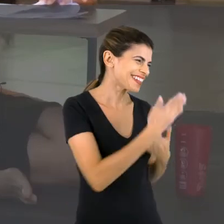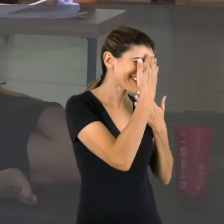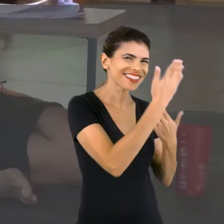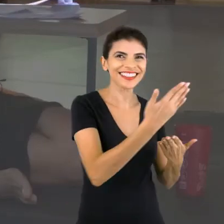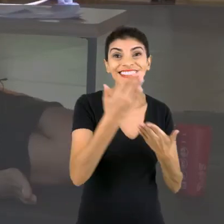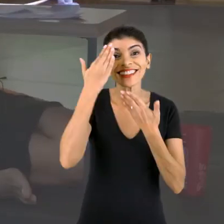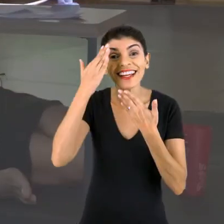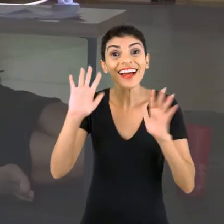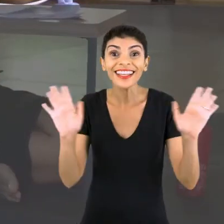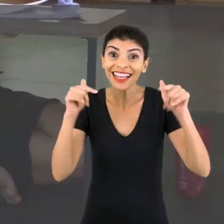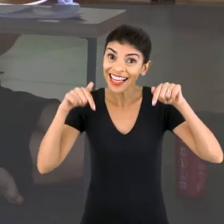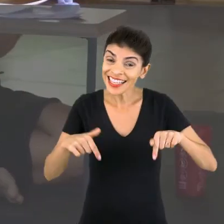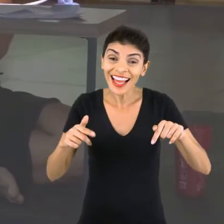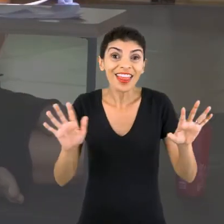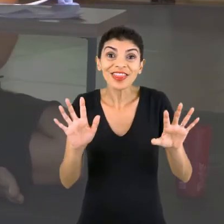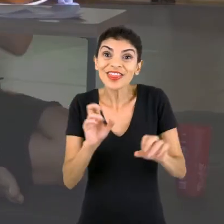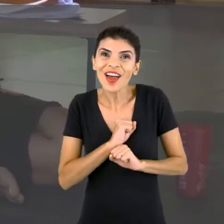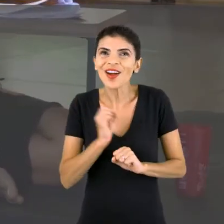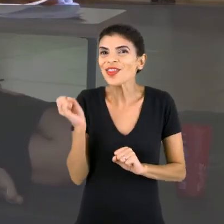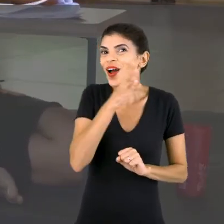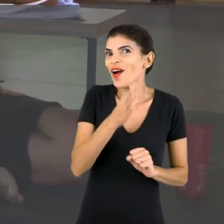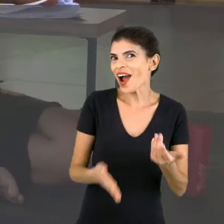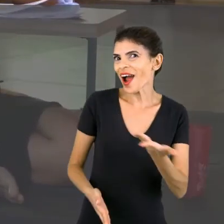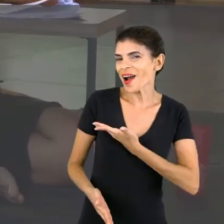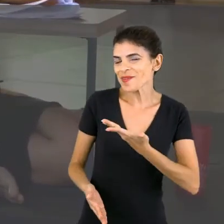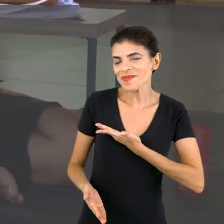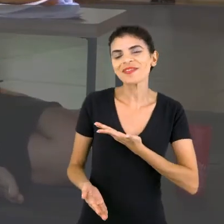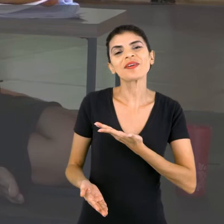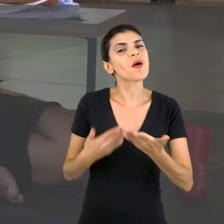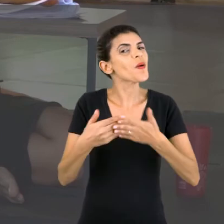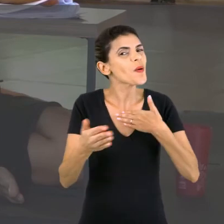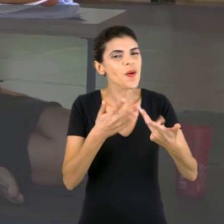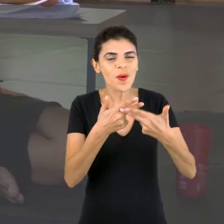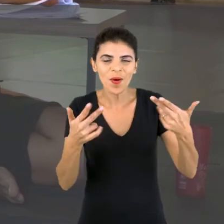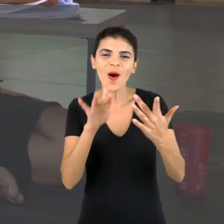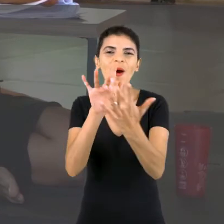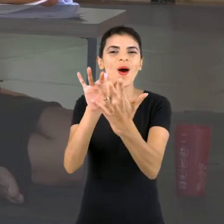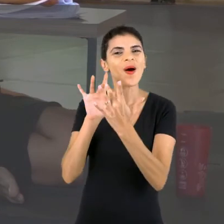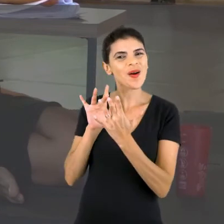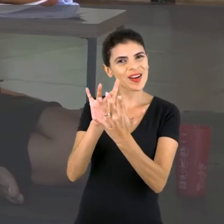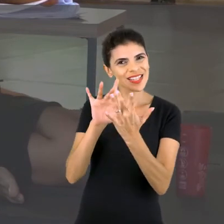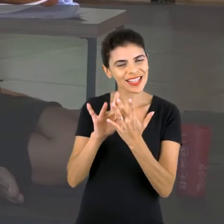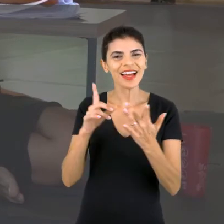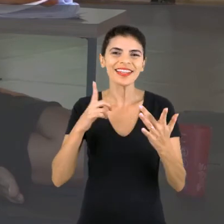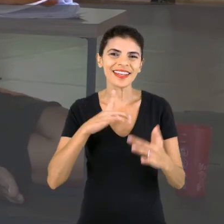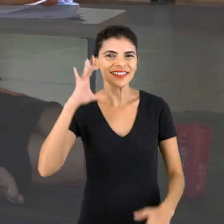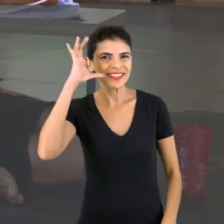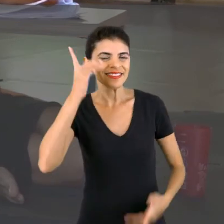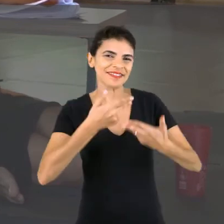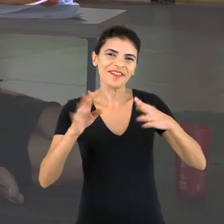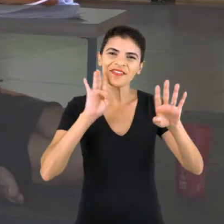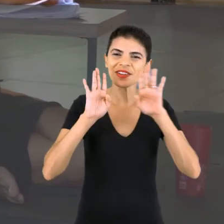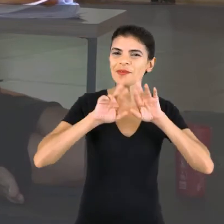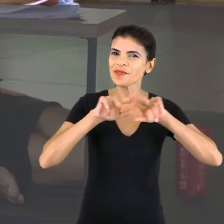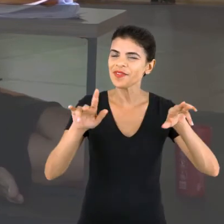Muito obrigada. A gente está aqui, a gente adora fazer novos amigos, então também qualquer coisa entra em contato com a gente pelas nossas